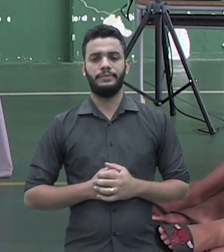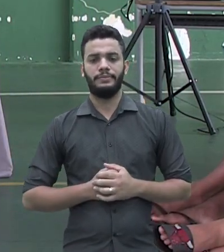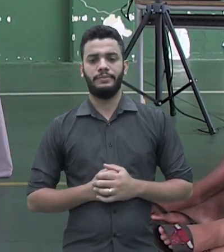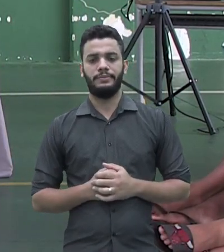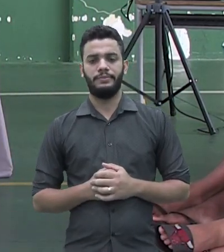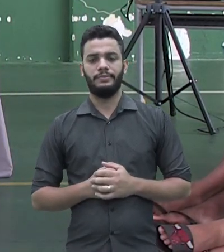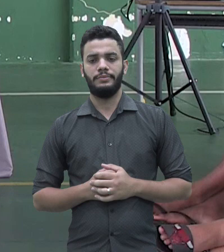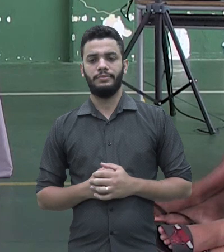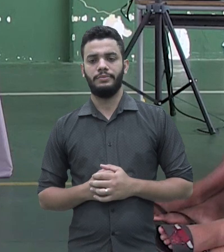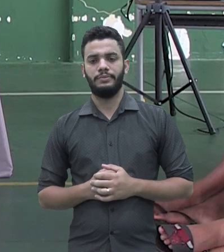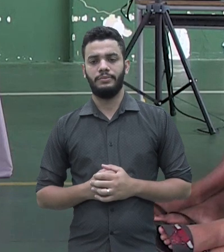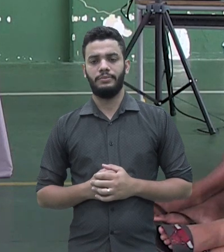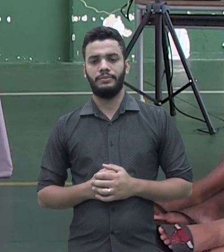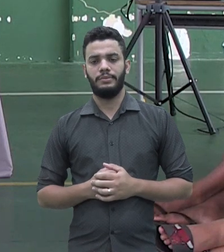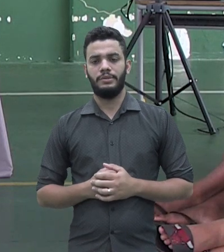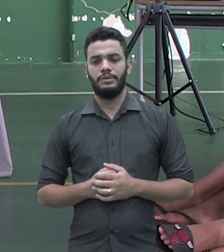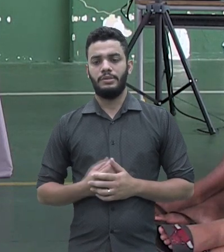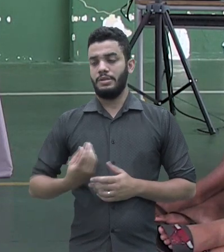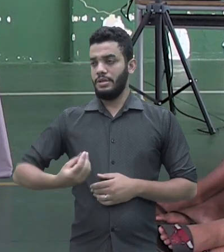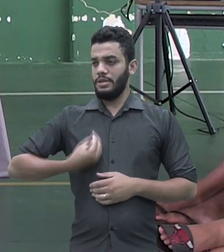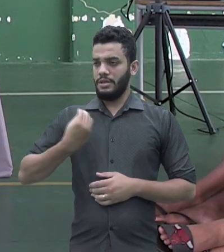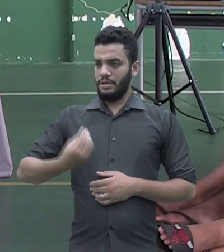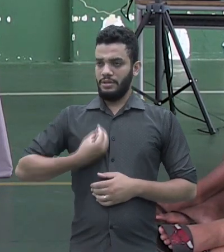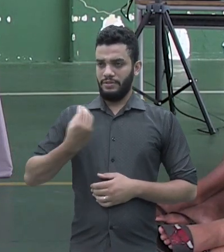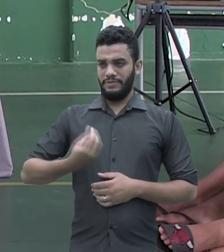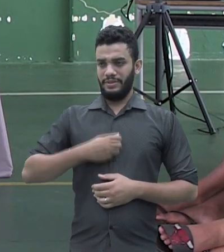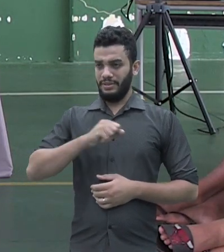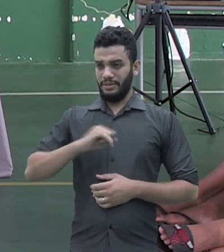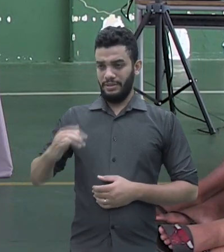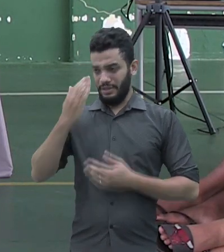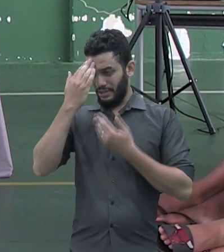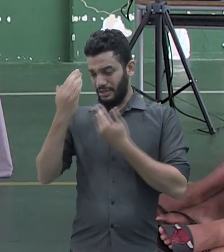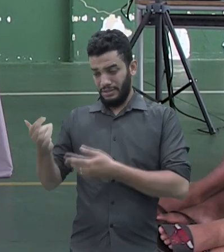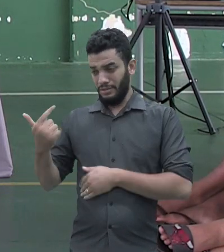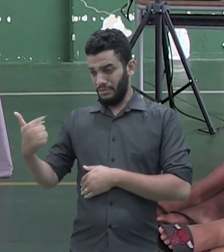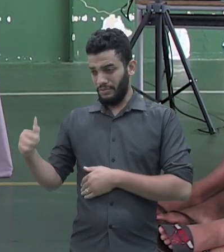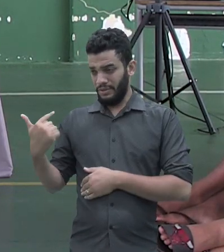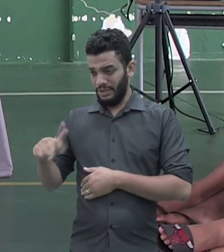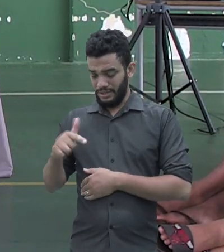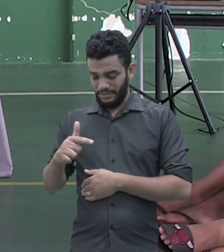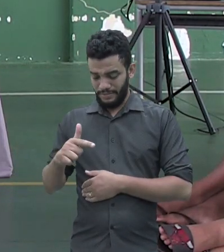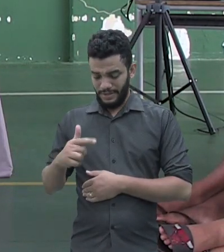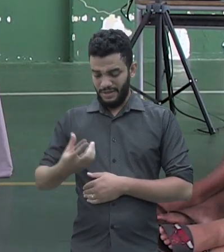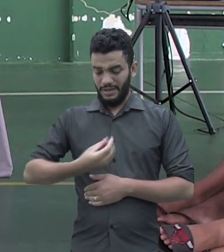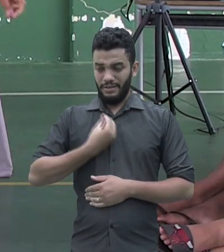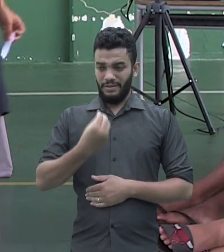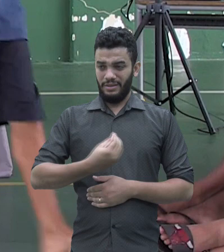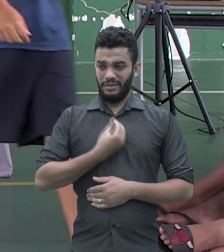A vida sem gratidão é estéril e vazia de significado. Ok.